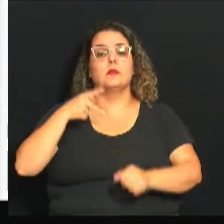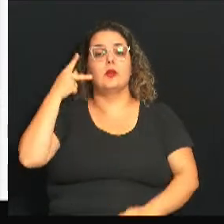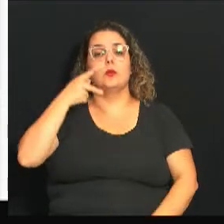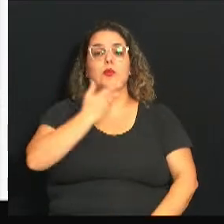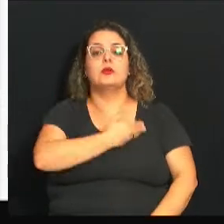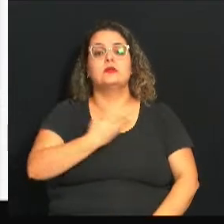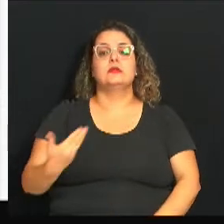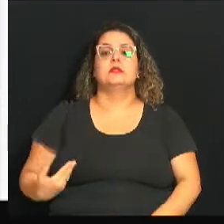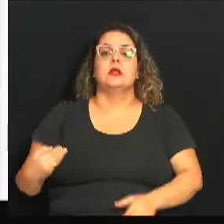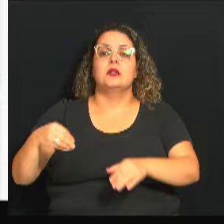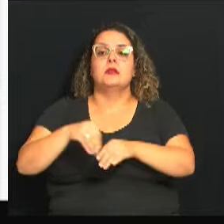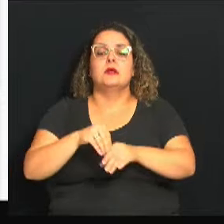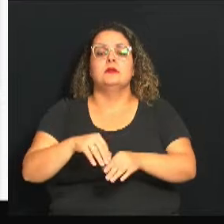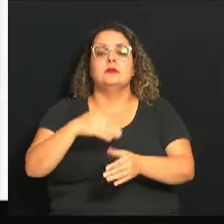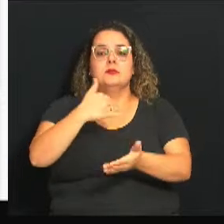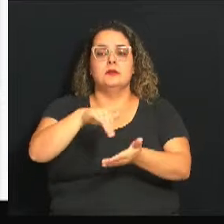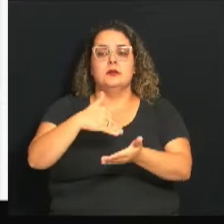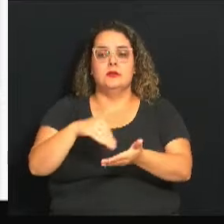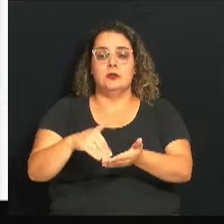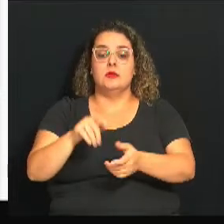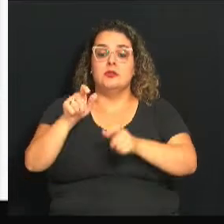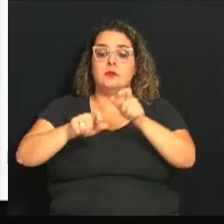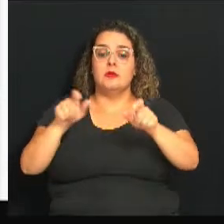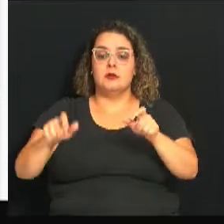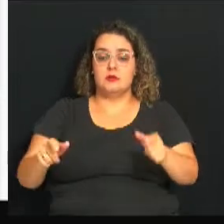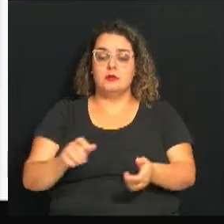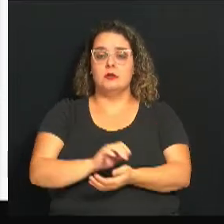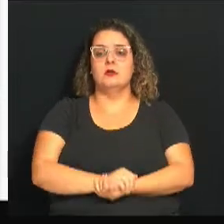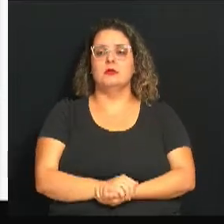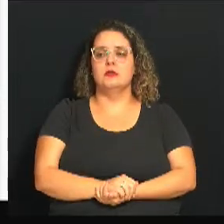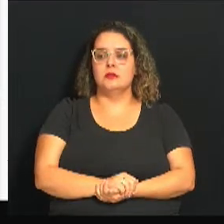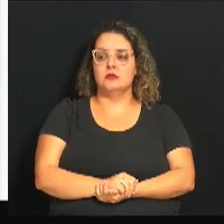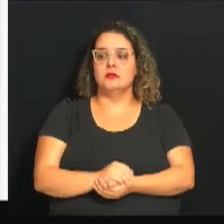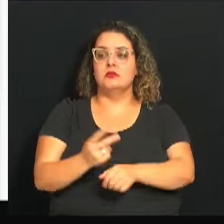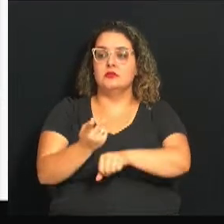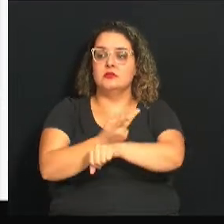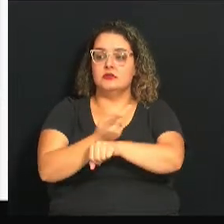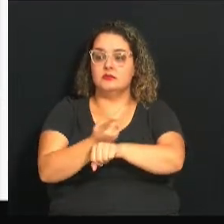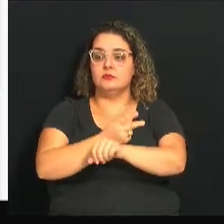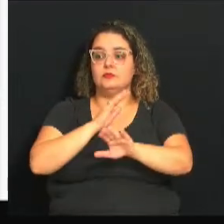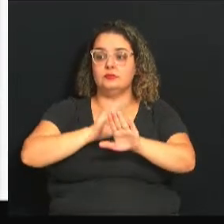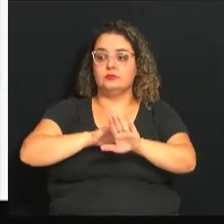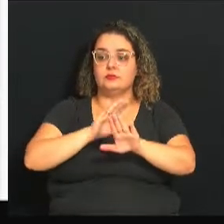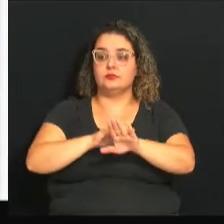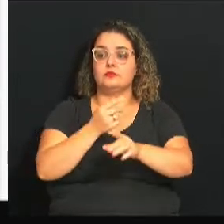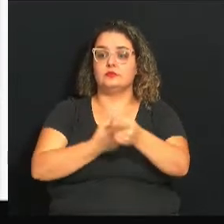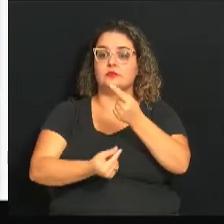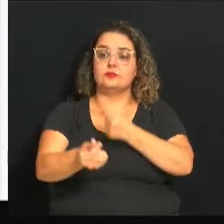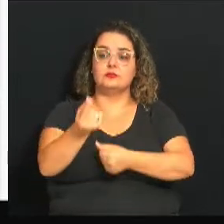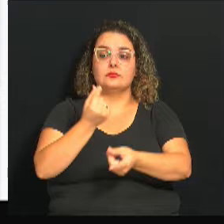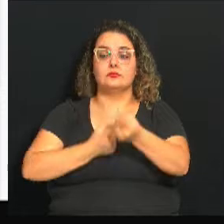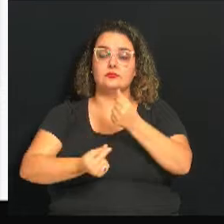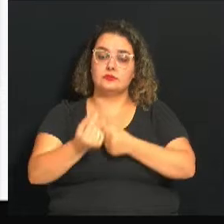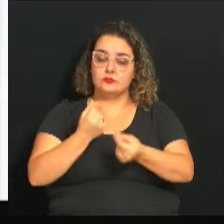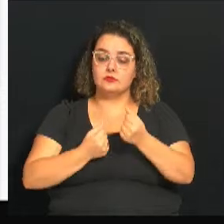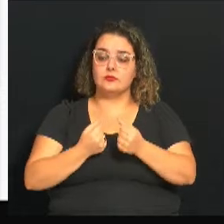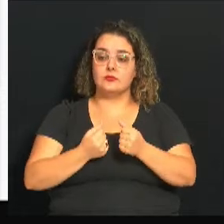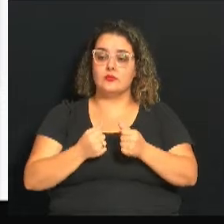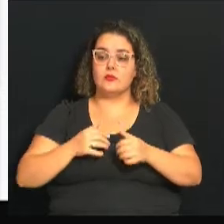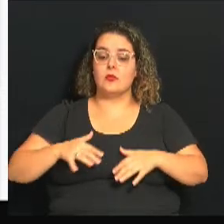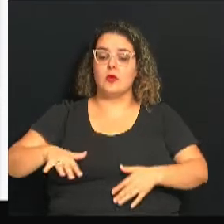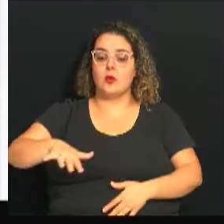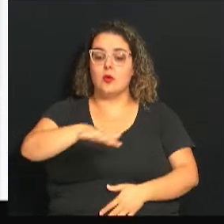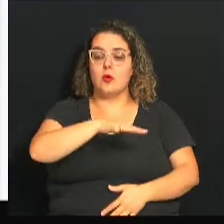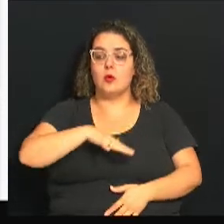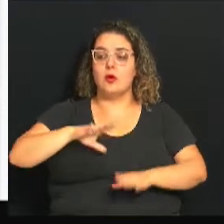secretaria voltadas para um ambiente de pessoas, que busque ativação econômica e que proporcione um ambiente de